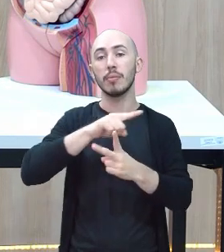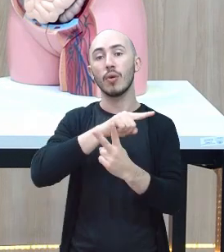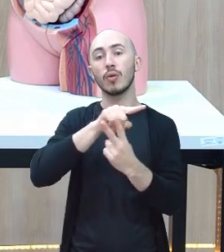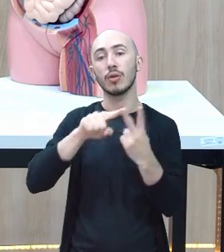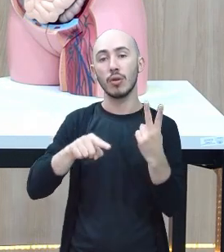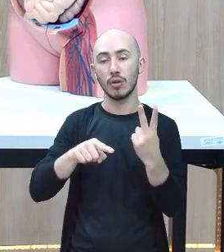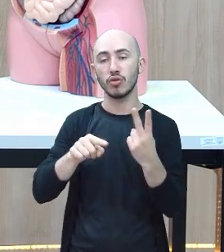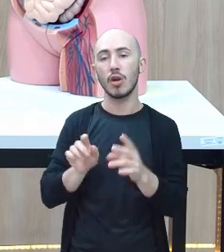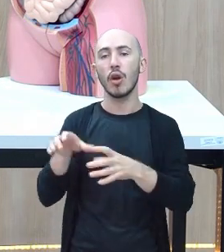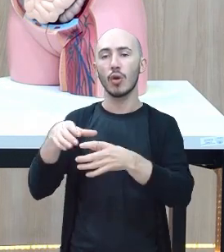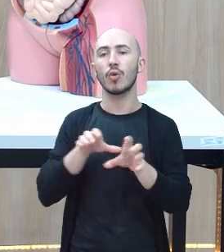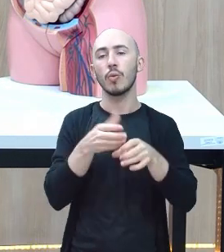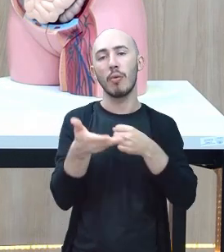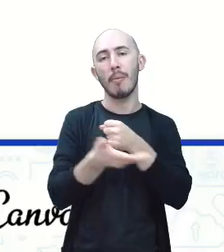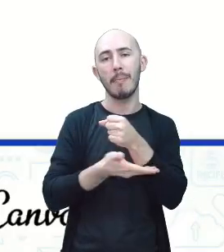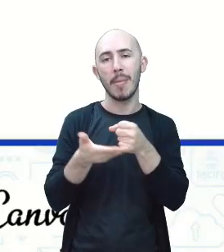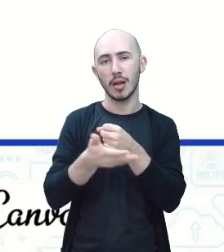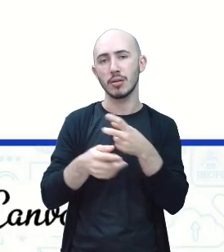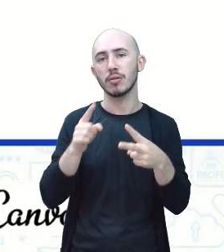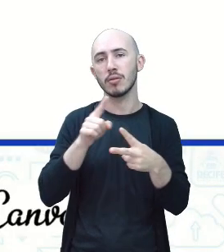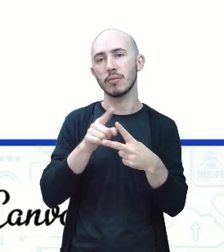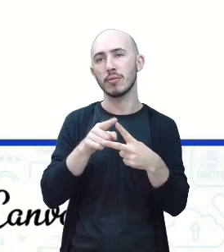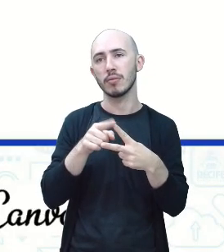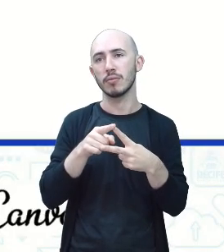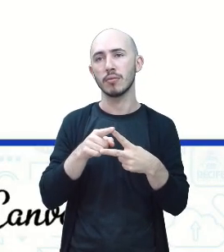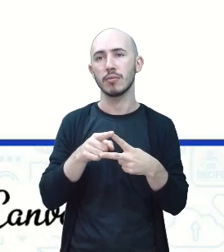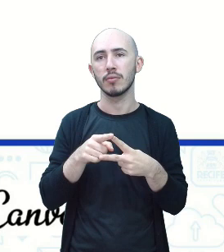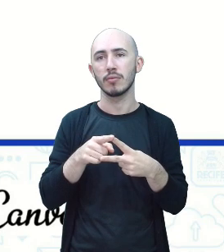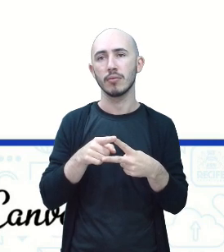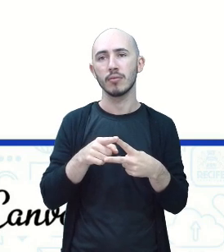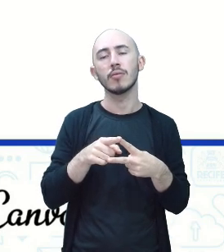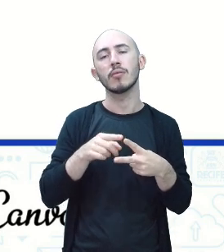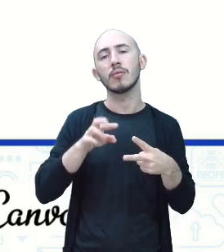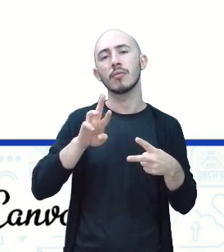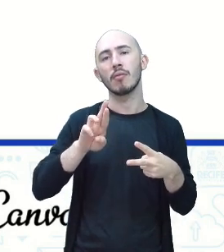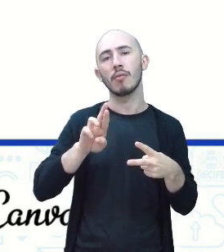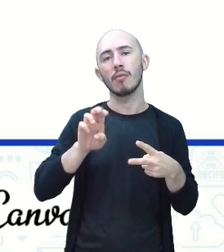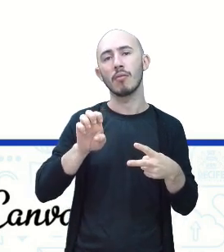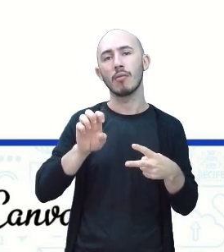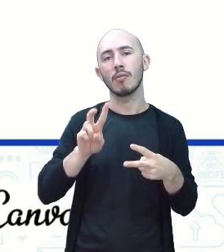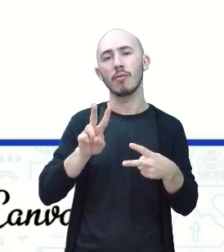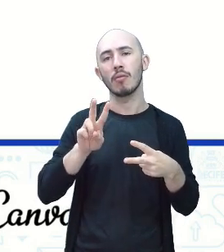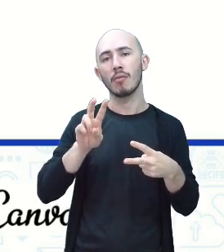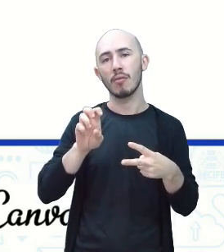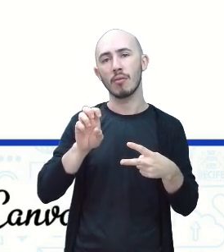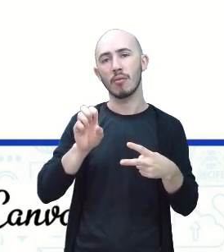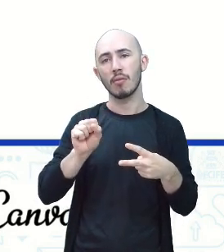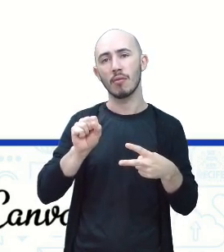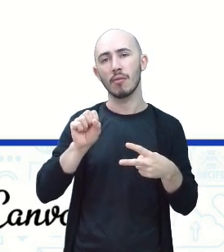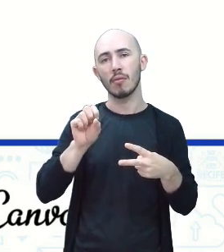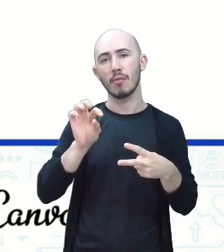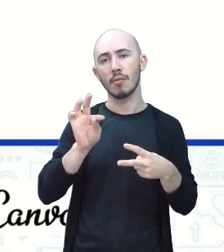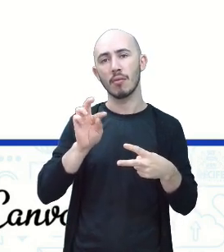grupos básicos de tecidos, né? O tecido epitelial de revestimento e o tecido epitelial